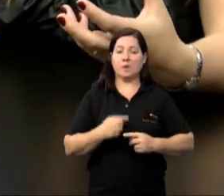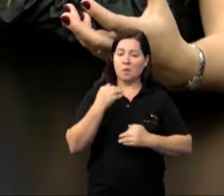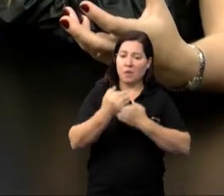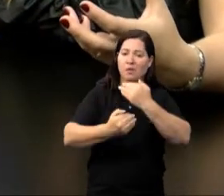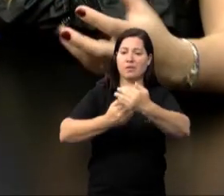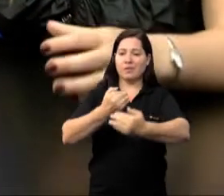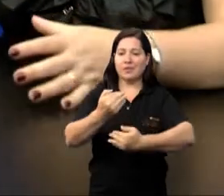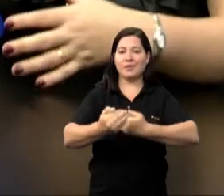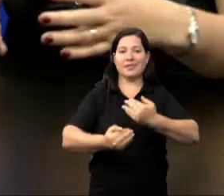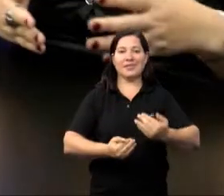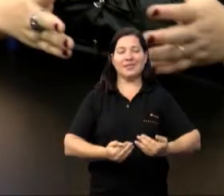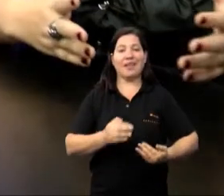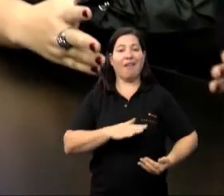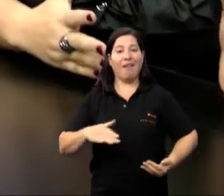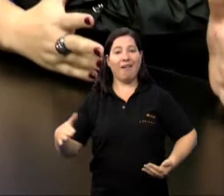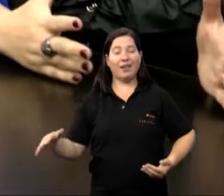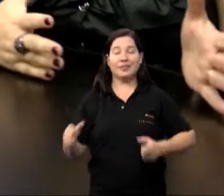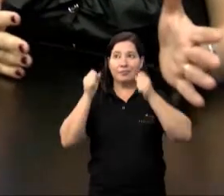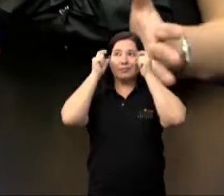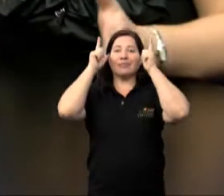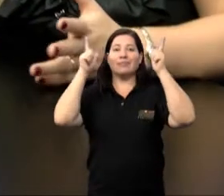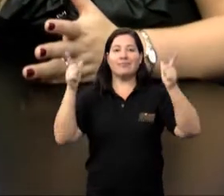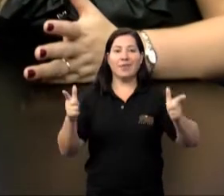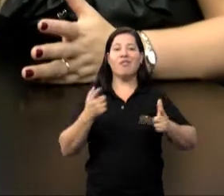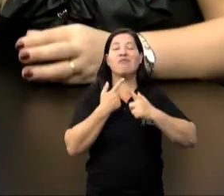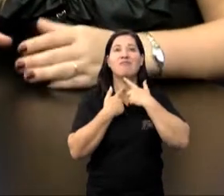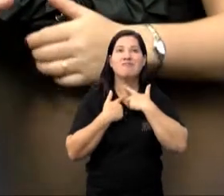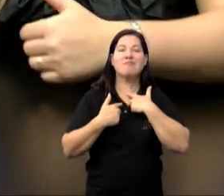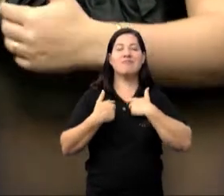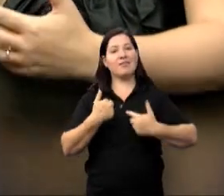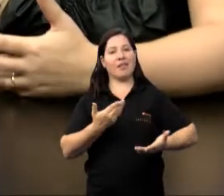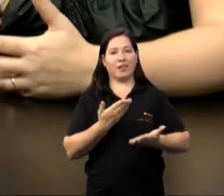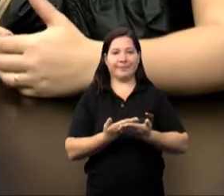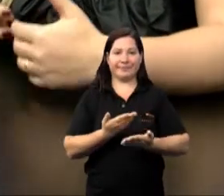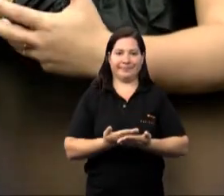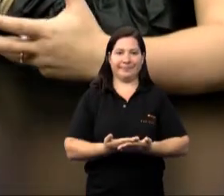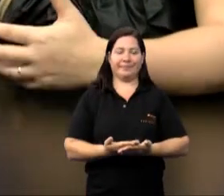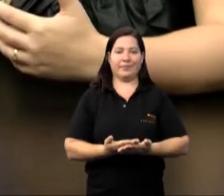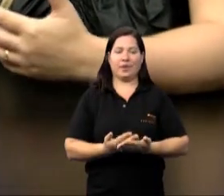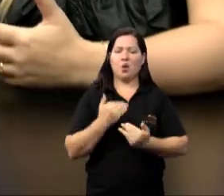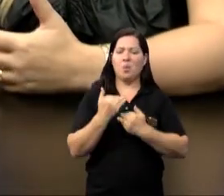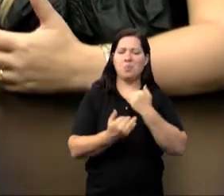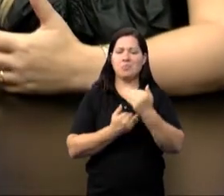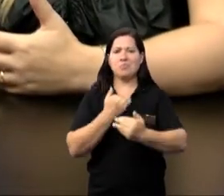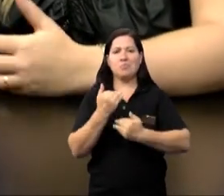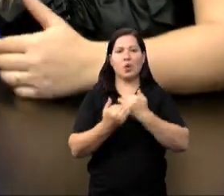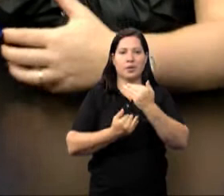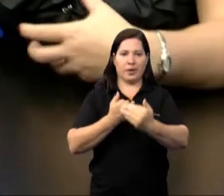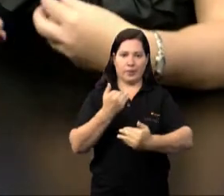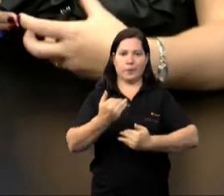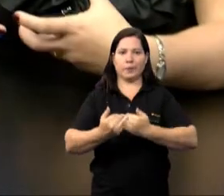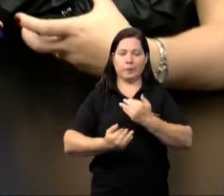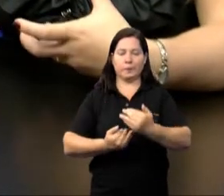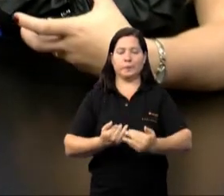ciência, não é assim? Só que a gente não trabalha isso com as crianças desde pequenas, porque é um processo, uma construção processual. Porque